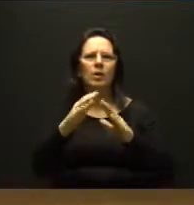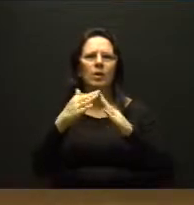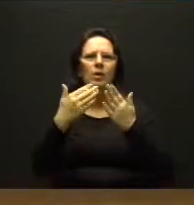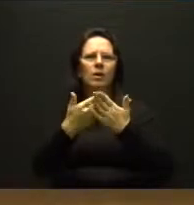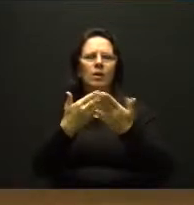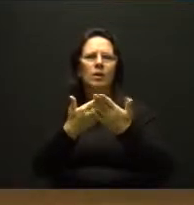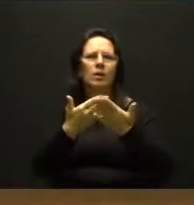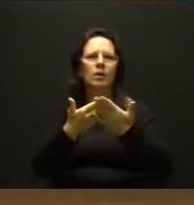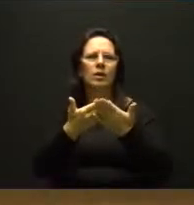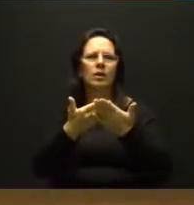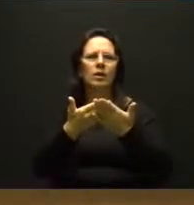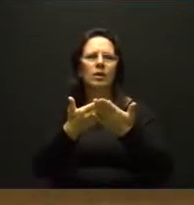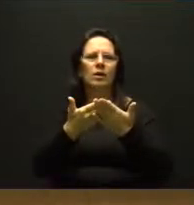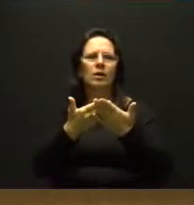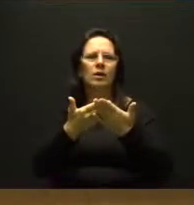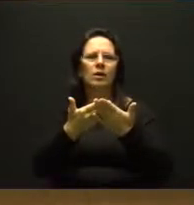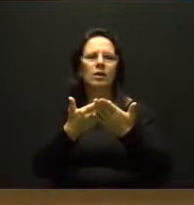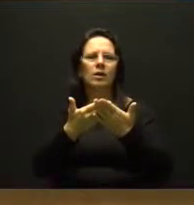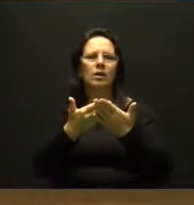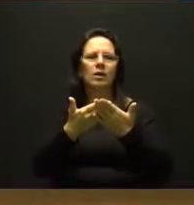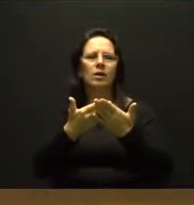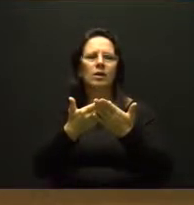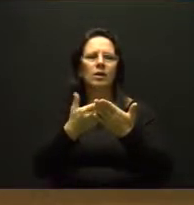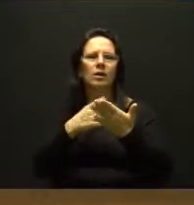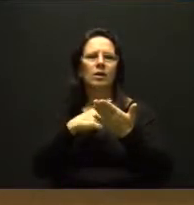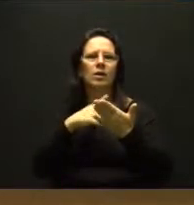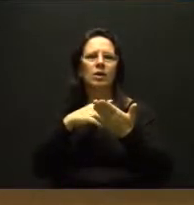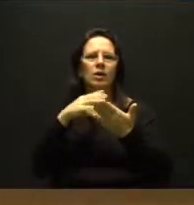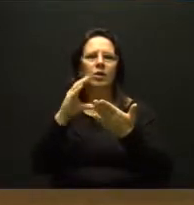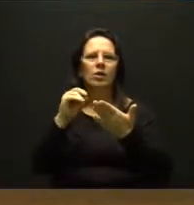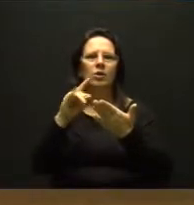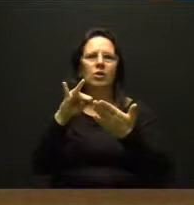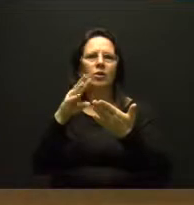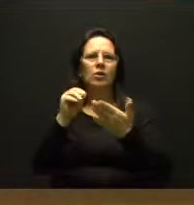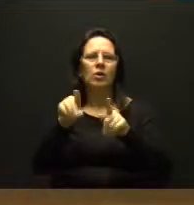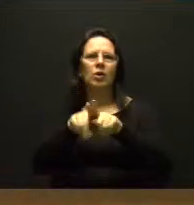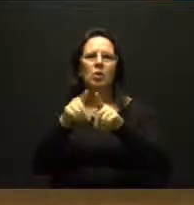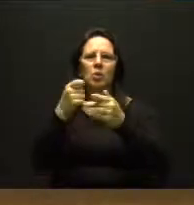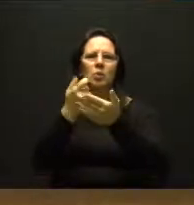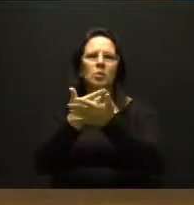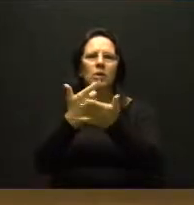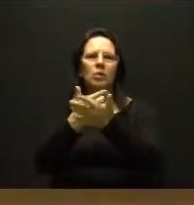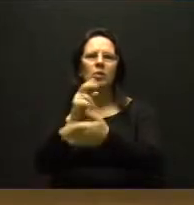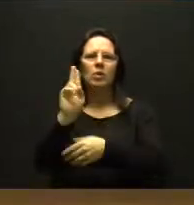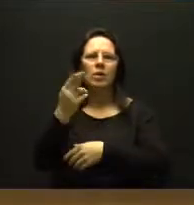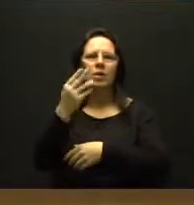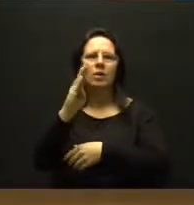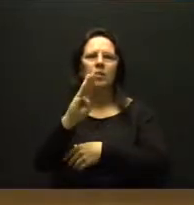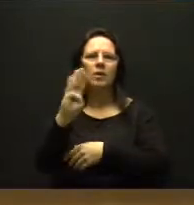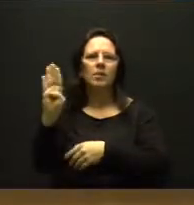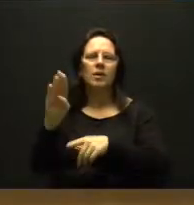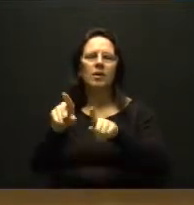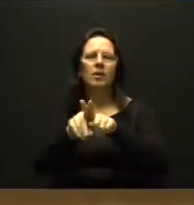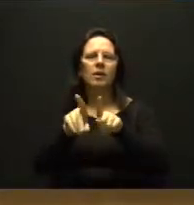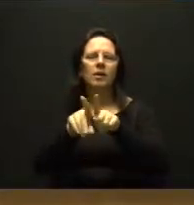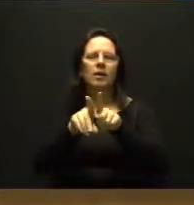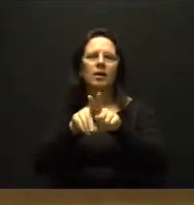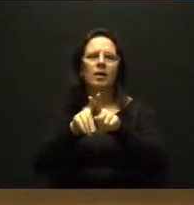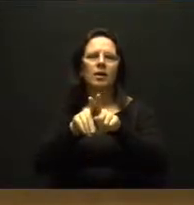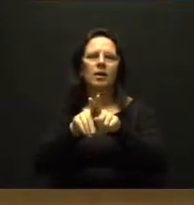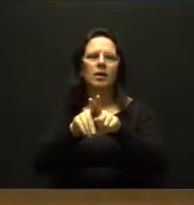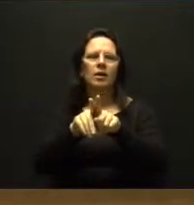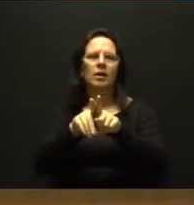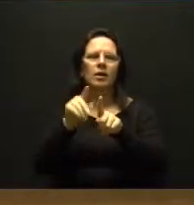hospital que eram as crianças de um convênio hbb não pagou a creche já deu calote na